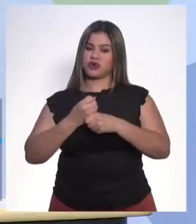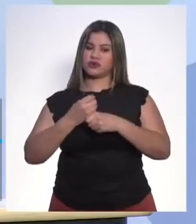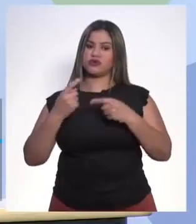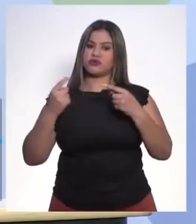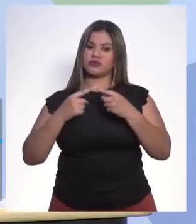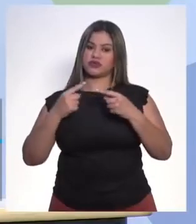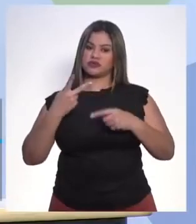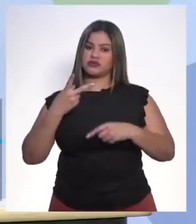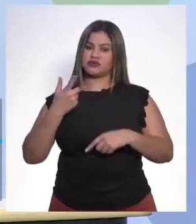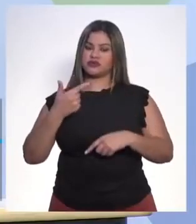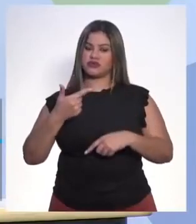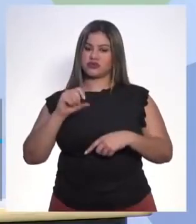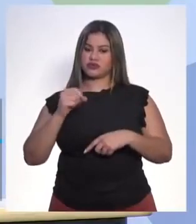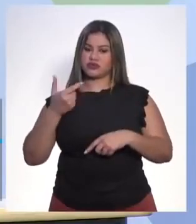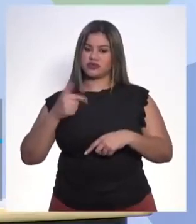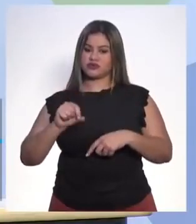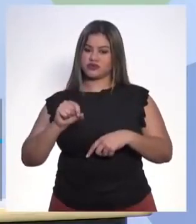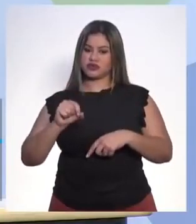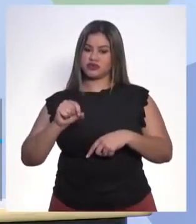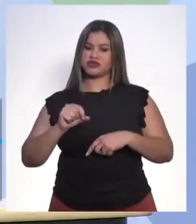2020, que é o ano em que estamos.